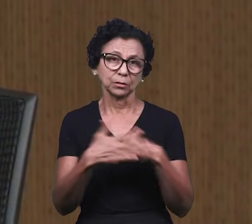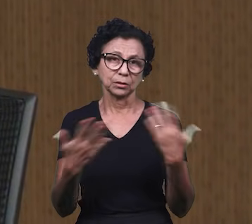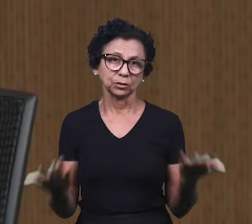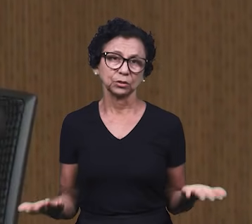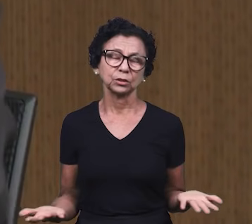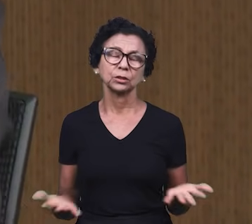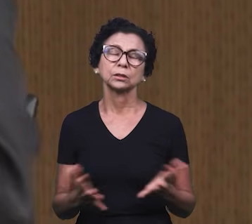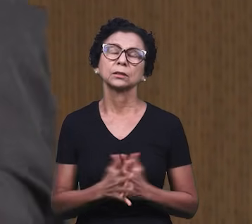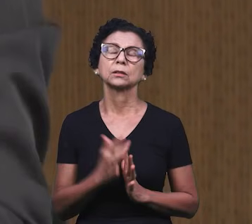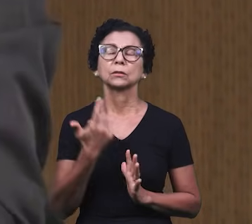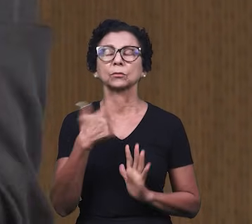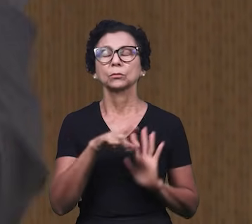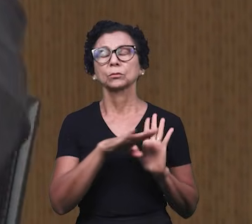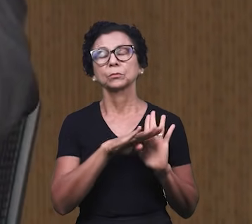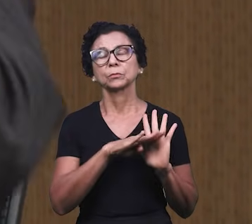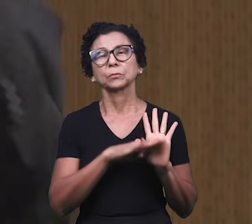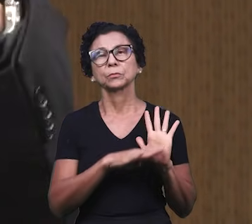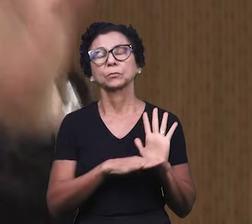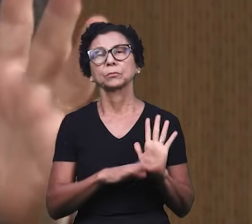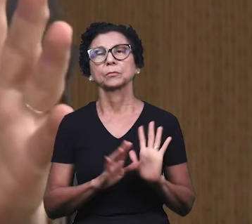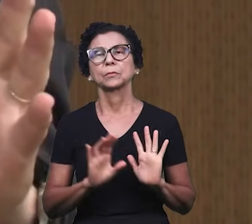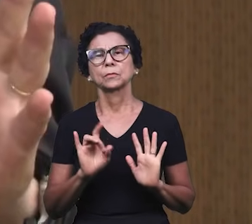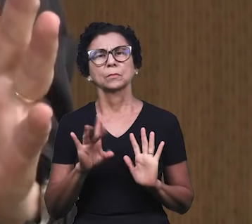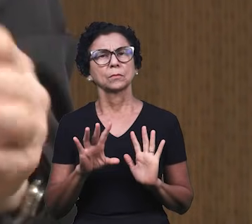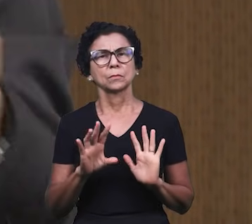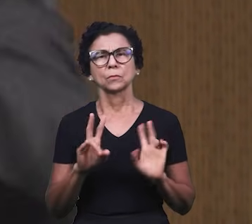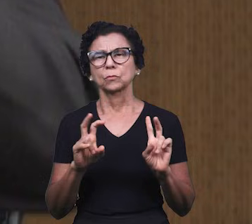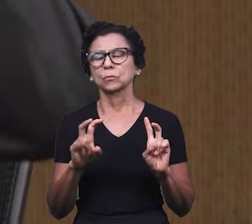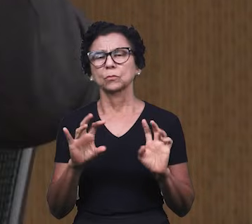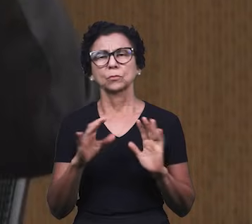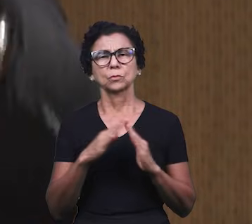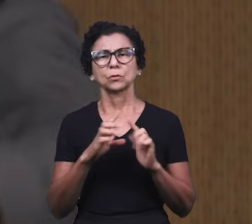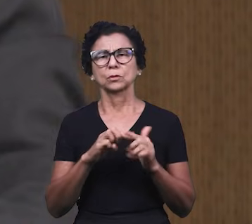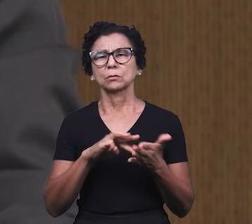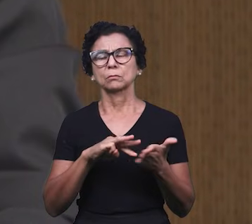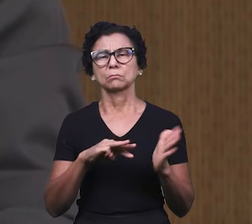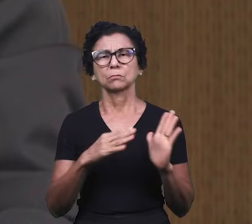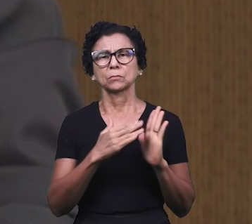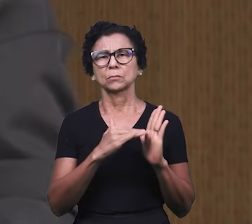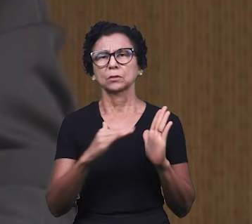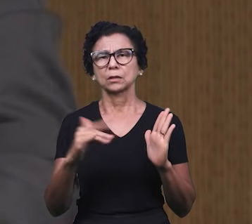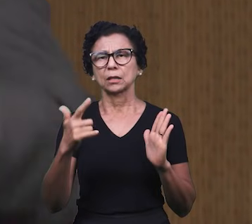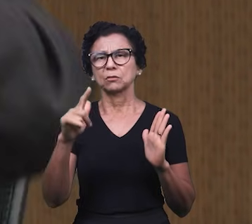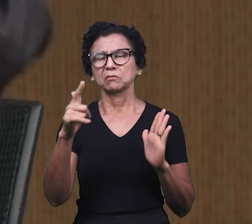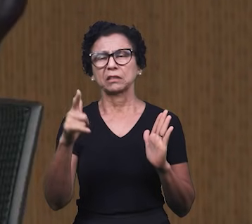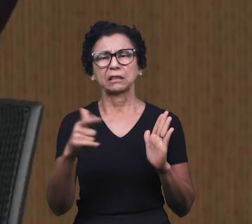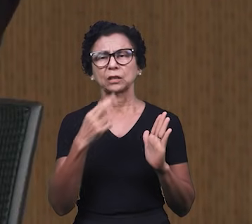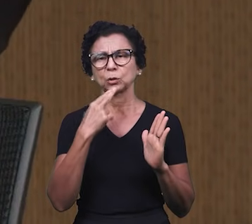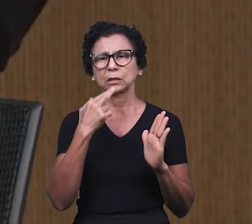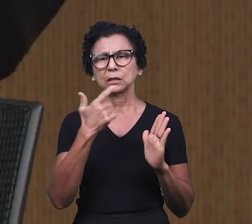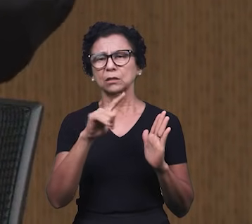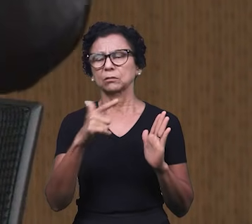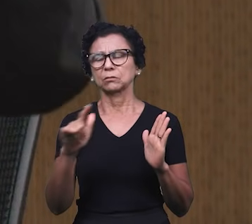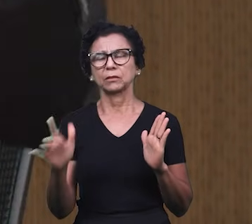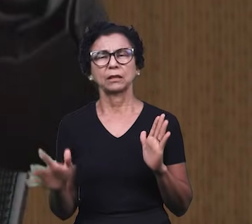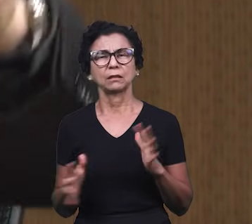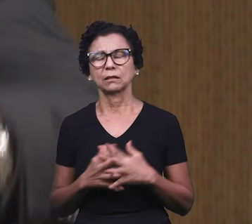termos, coisas eclesiásticas, ou seja, ali só vai ter assunto de igreja. Ali não vai ver estética, não vai ver nutrição, não vai ver